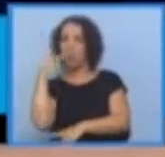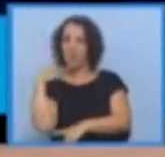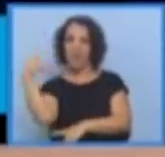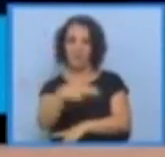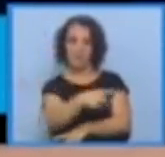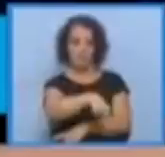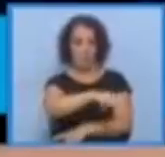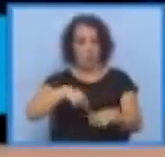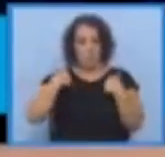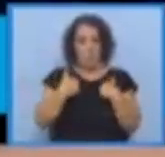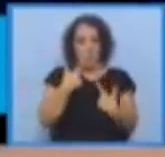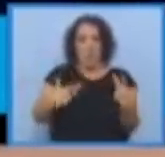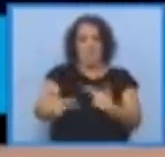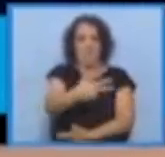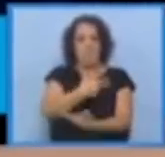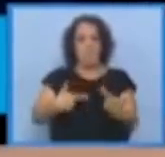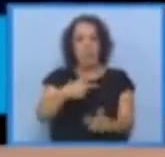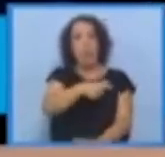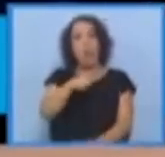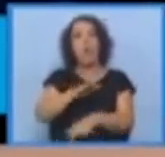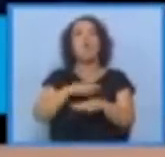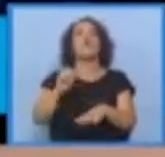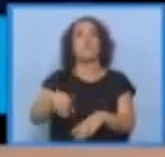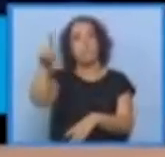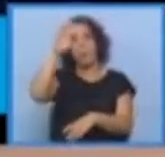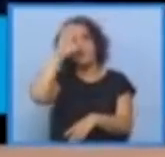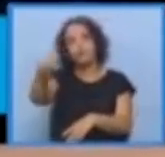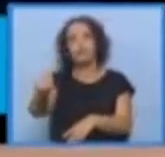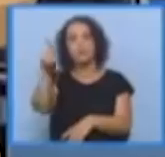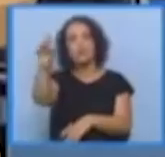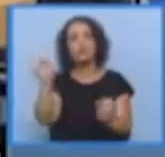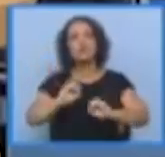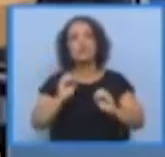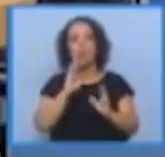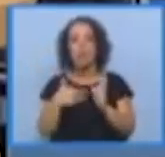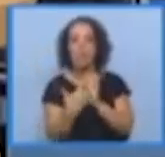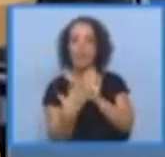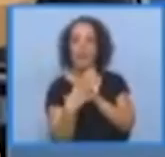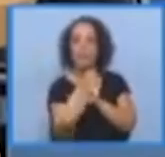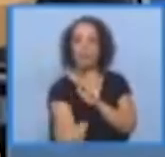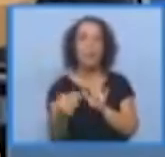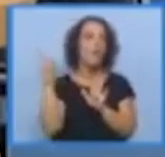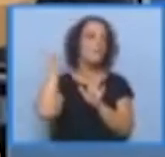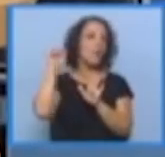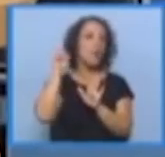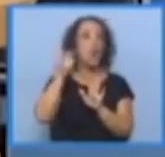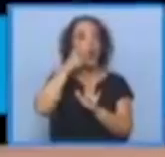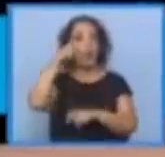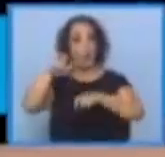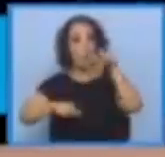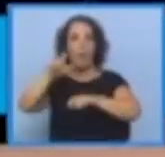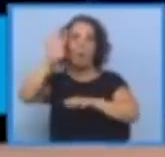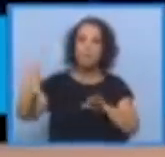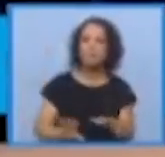mal é deles próprios. Porque não souberam fazê-los, nem transmitir os valores humanos e religiosos, não é?